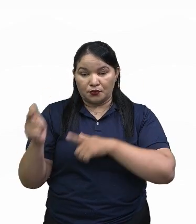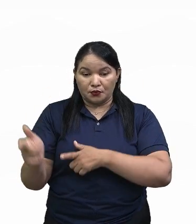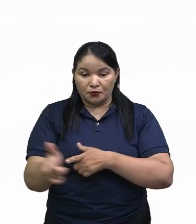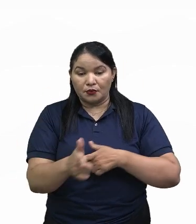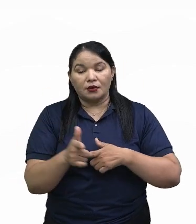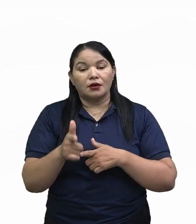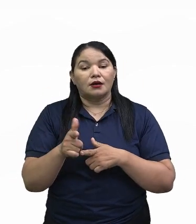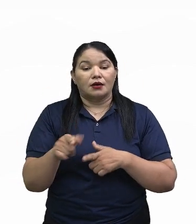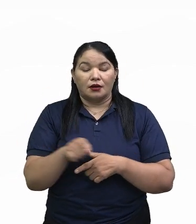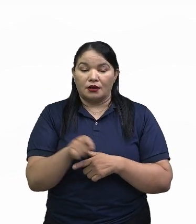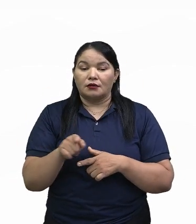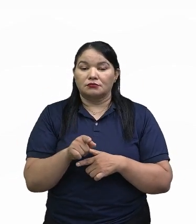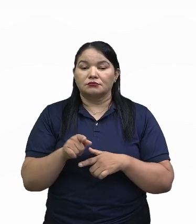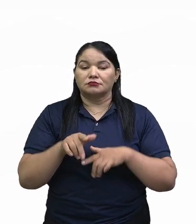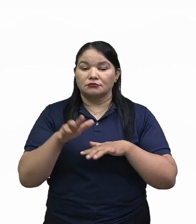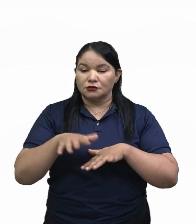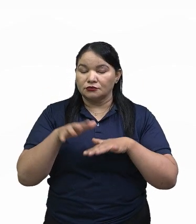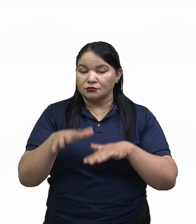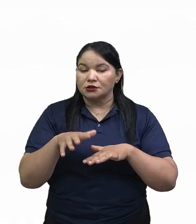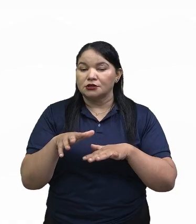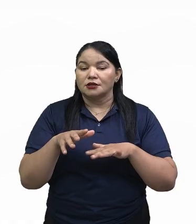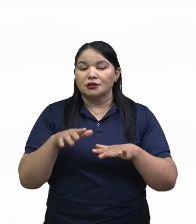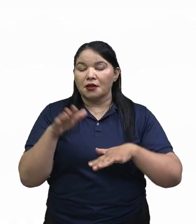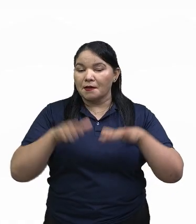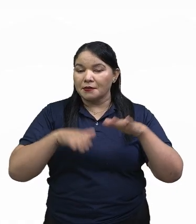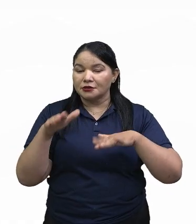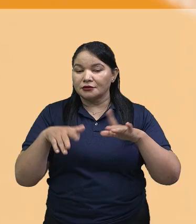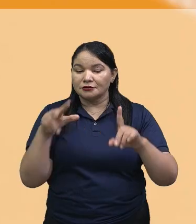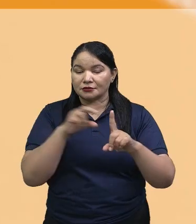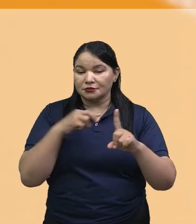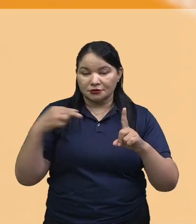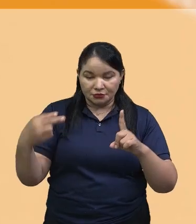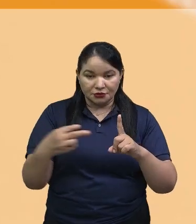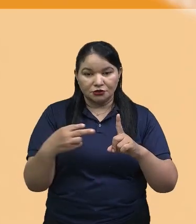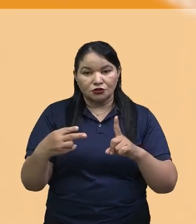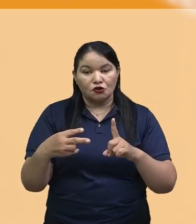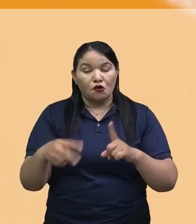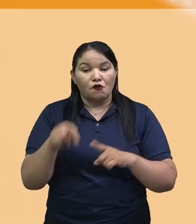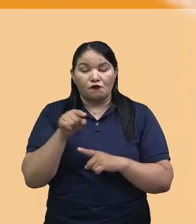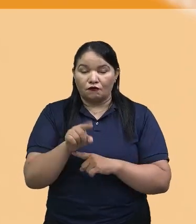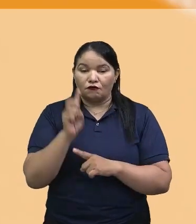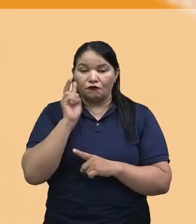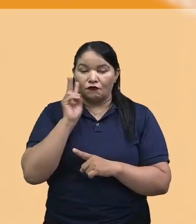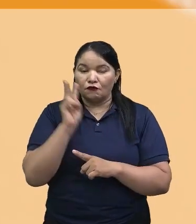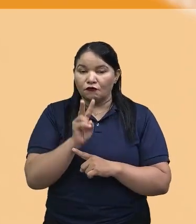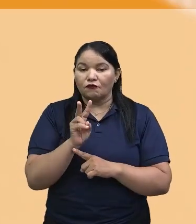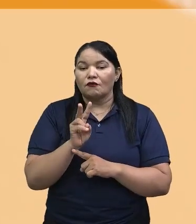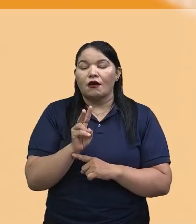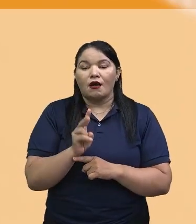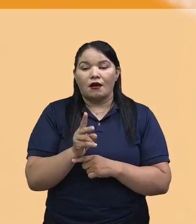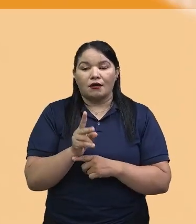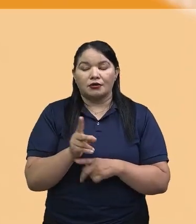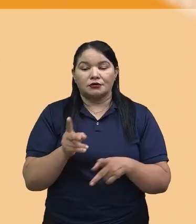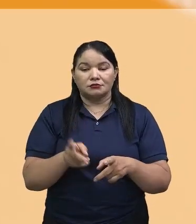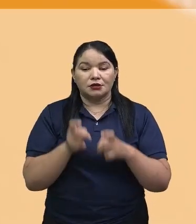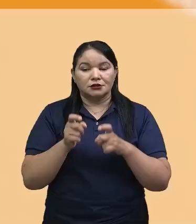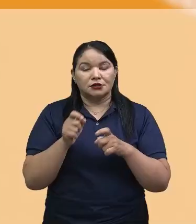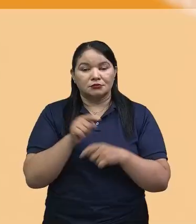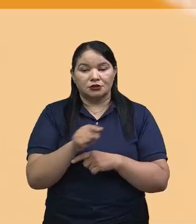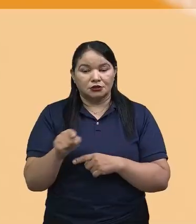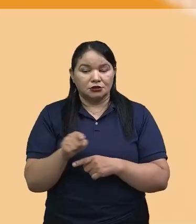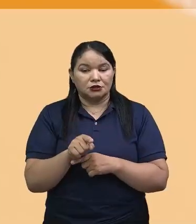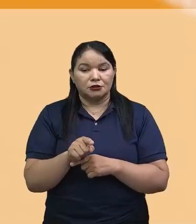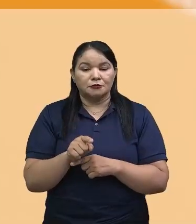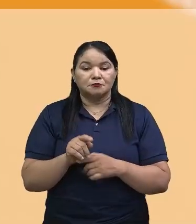movimento muito dual. Então, dependendo da perspectiva que você quer, né, dependendo